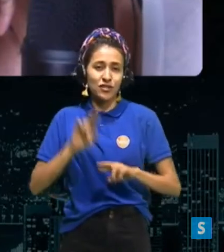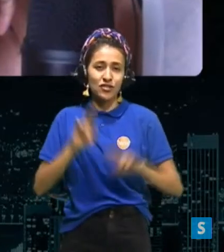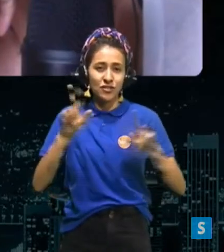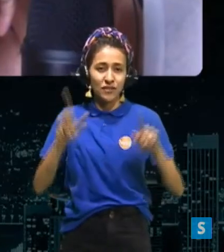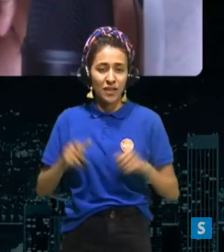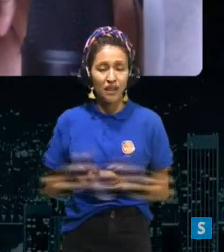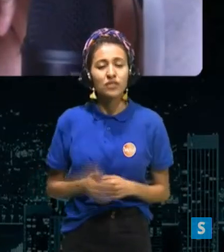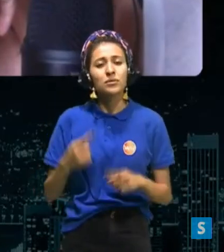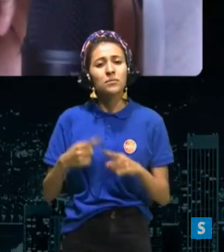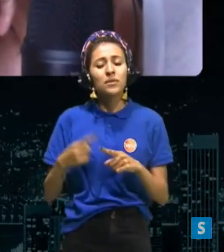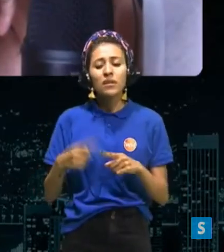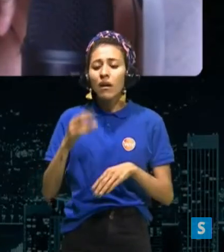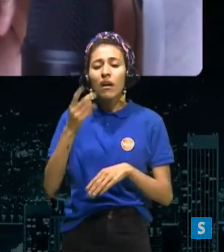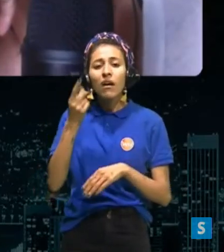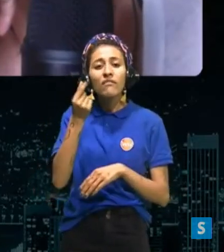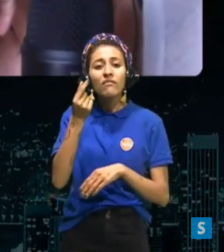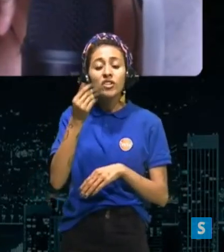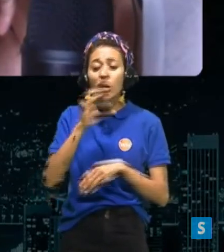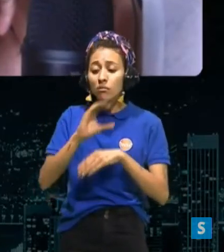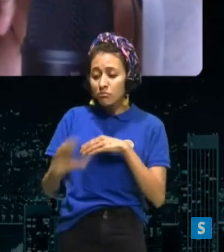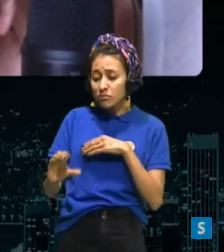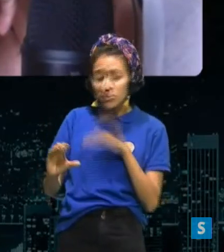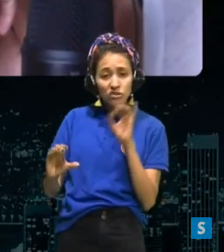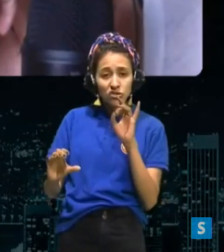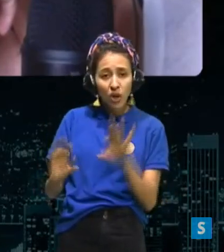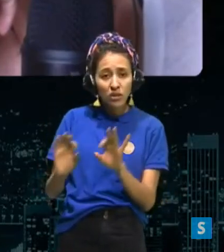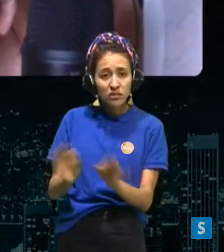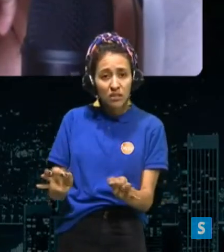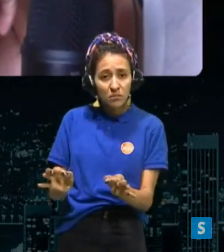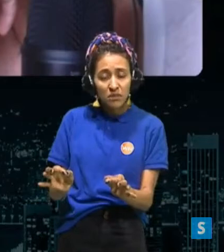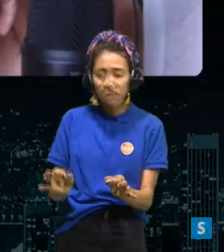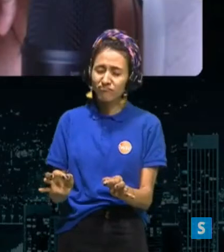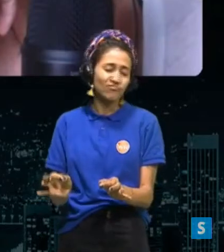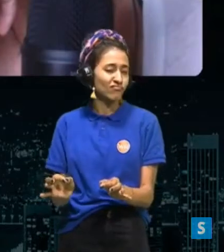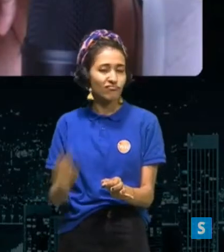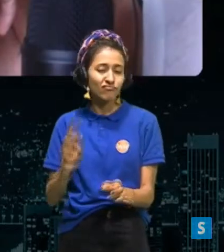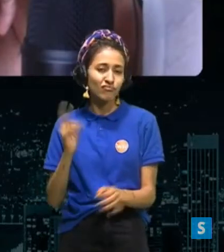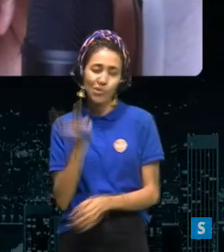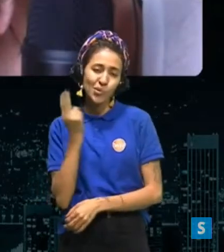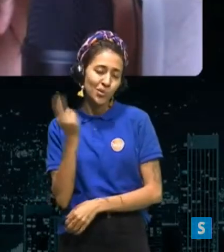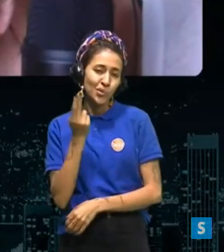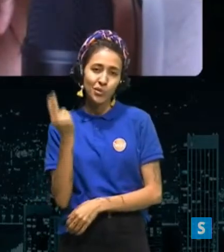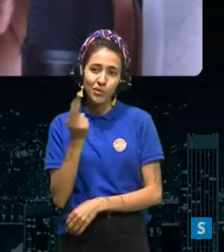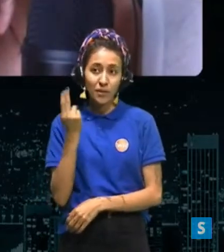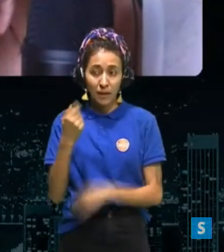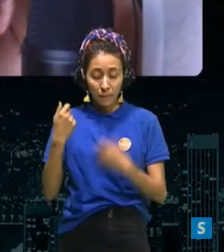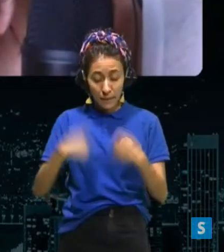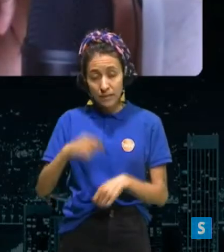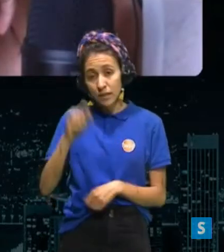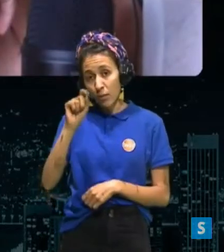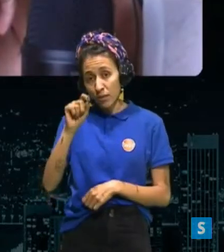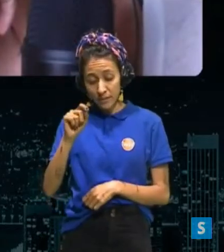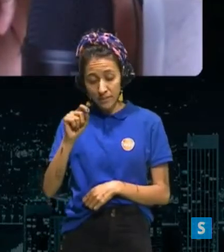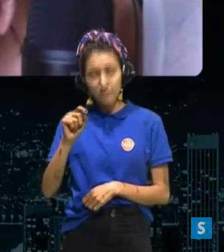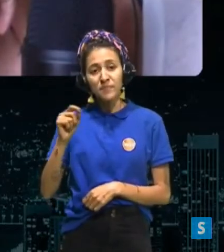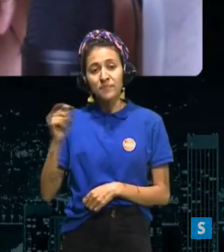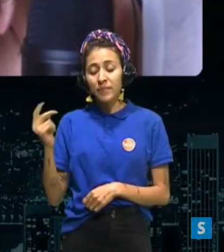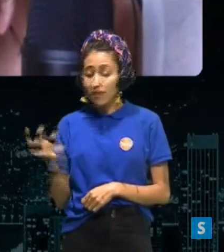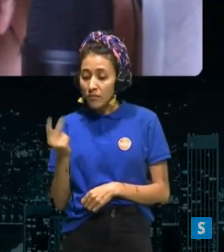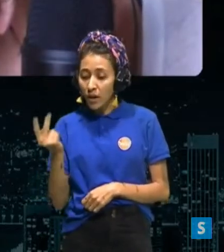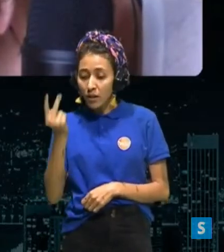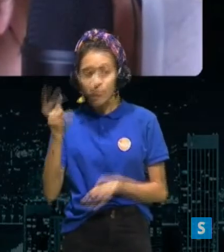Além do dinheiro não vai ser bom para gente porque é super importante que a gente esteja agregando a